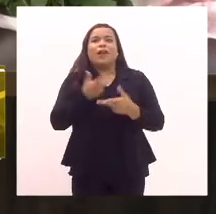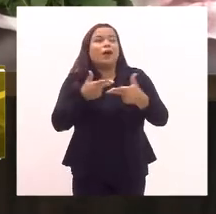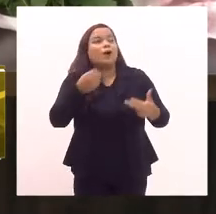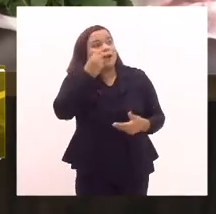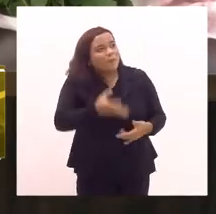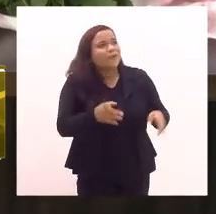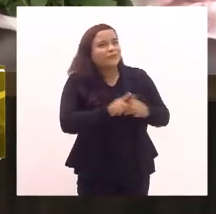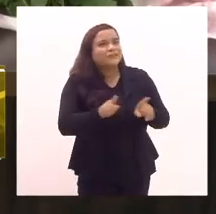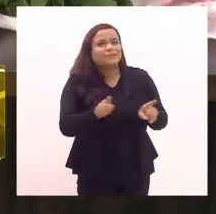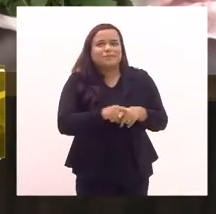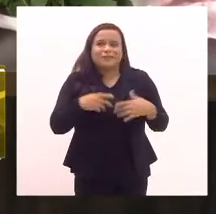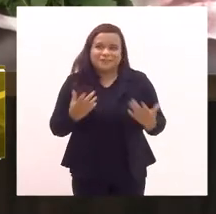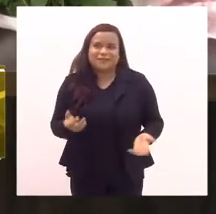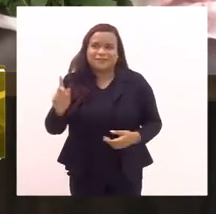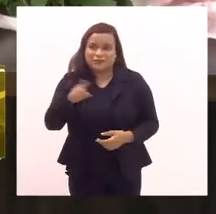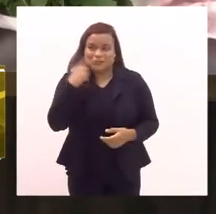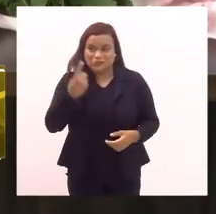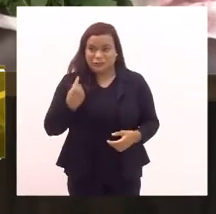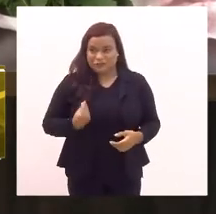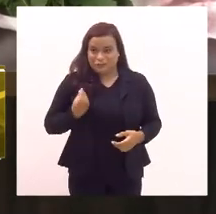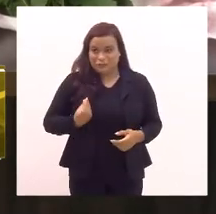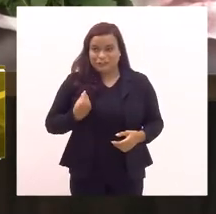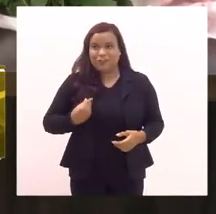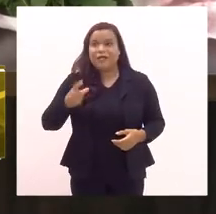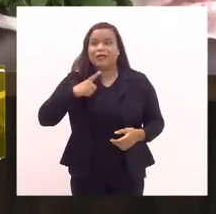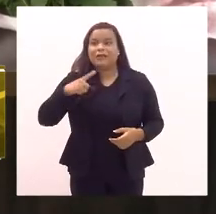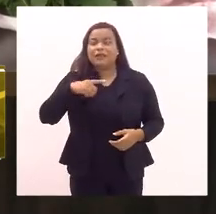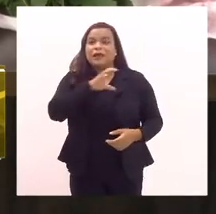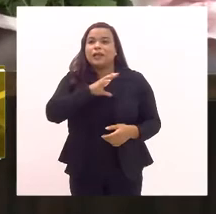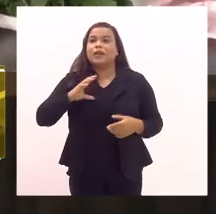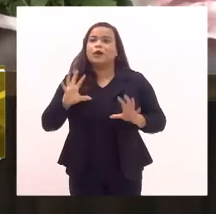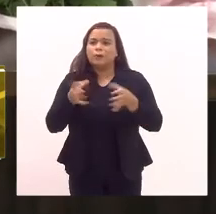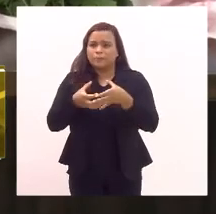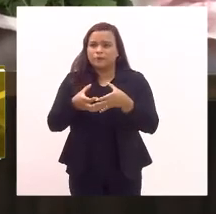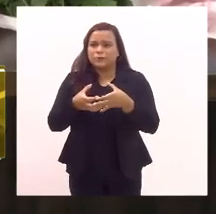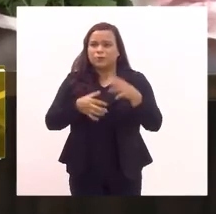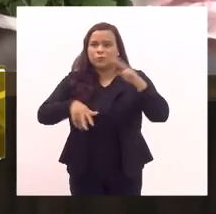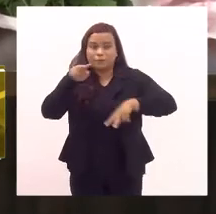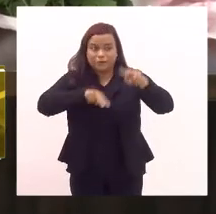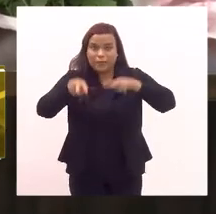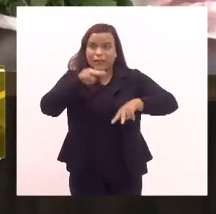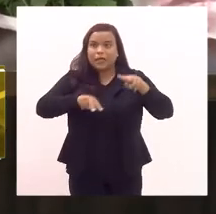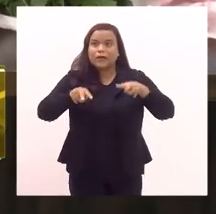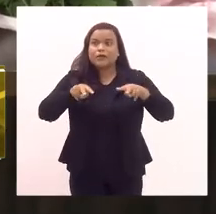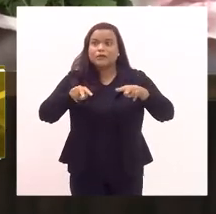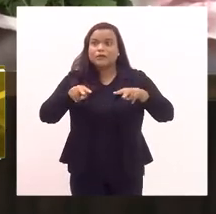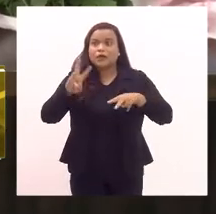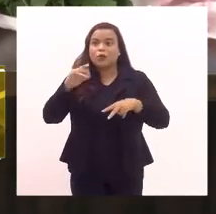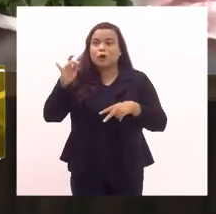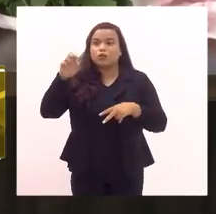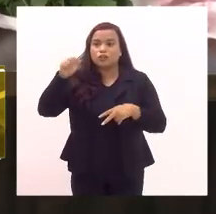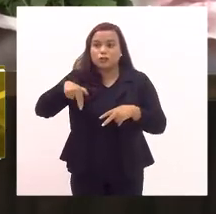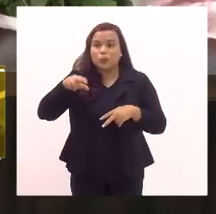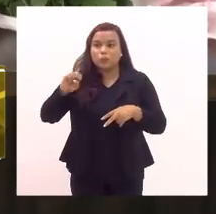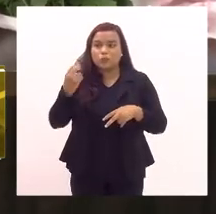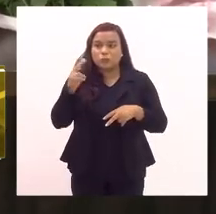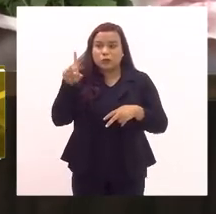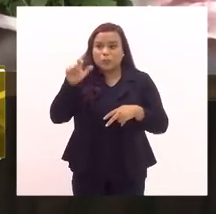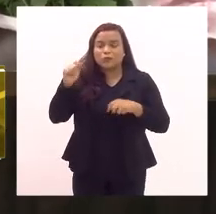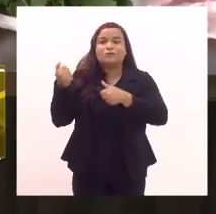boas, que nós estamos, inclusive, estamos até numa comissão, vendo pra, que até o Washington Souza fala muito,